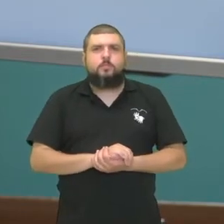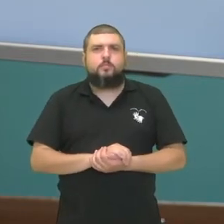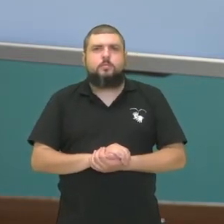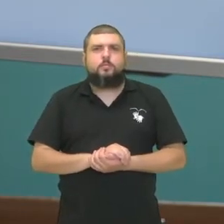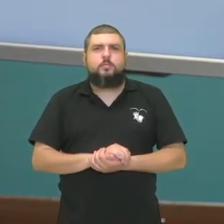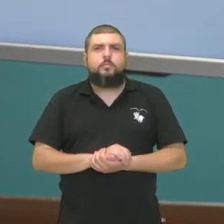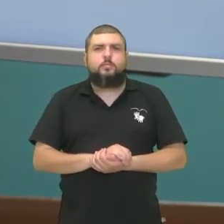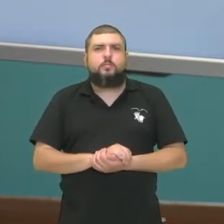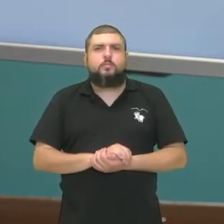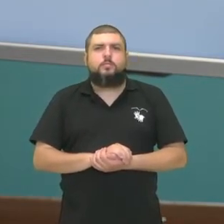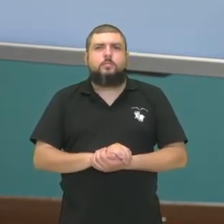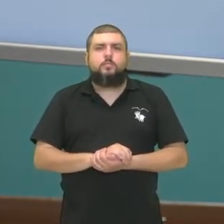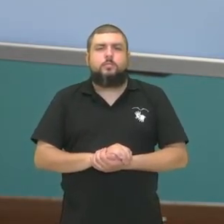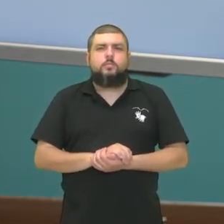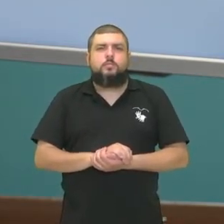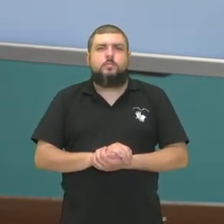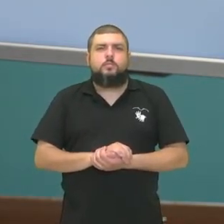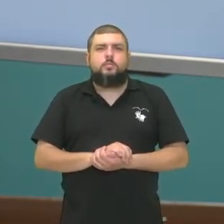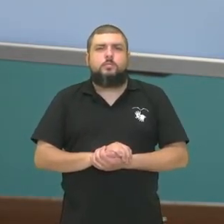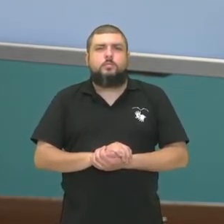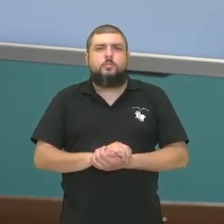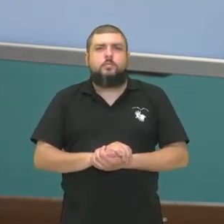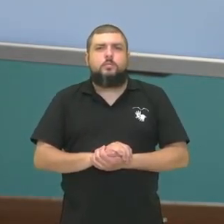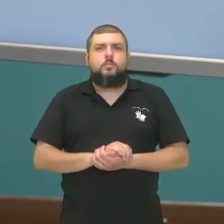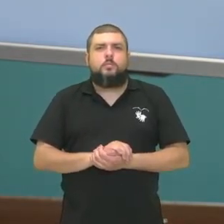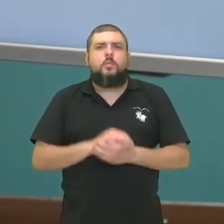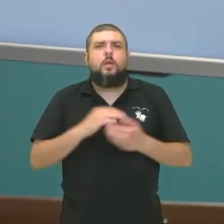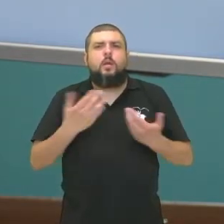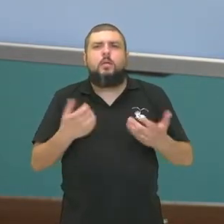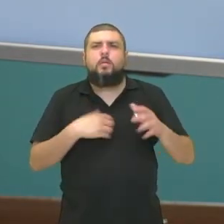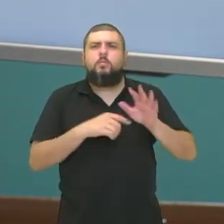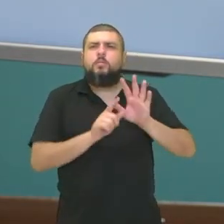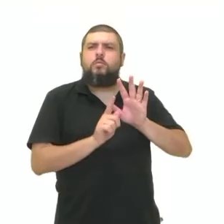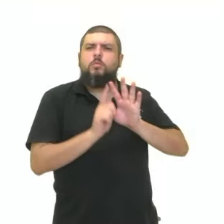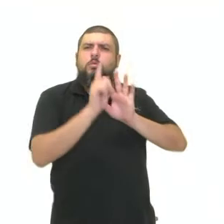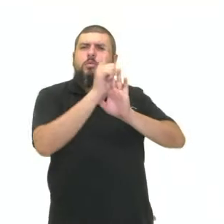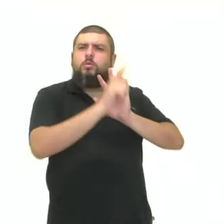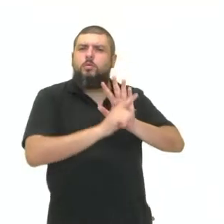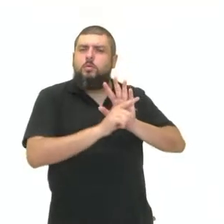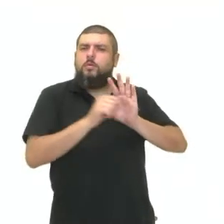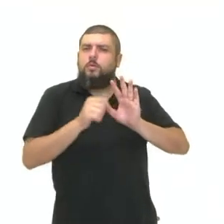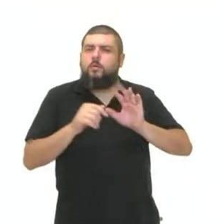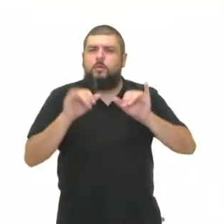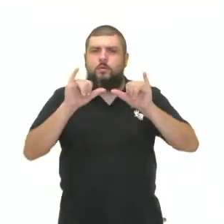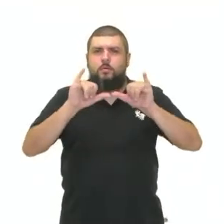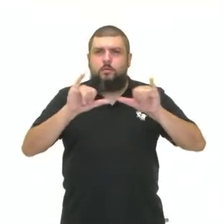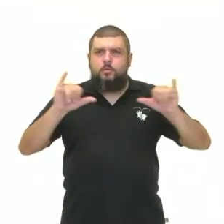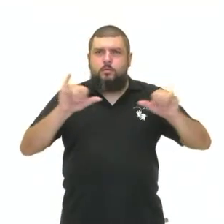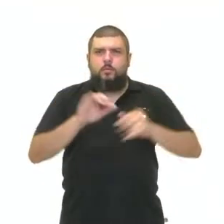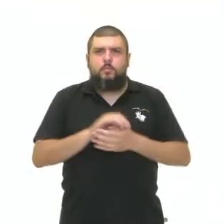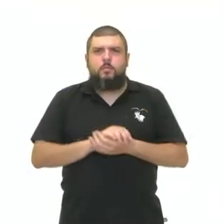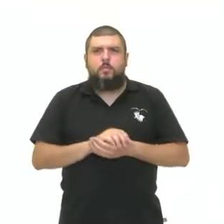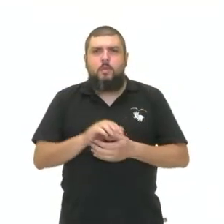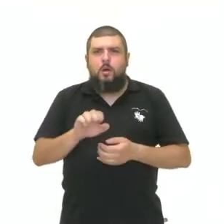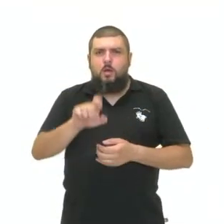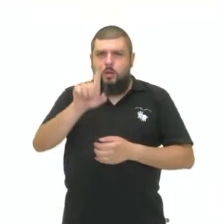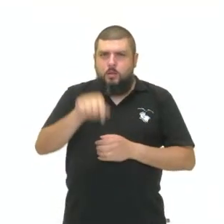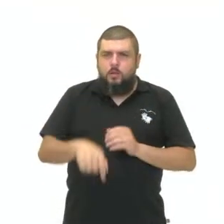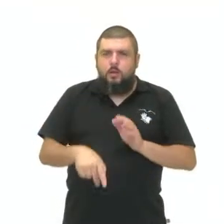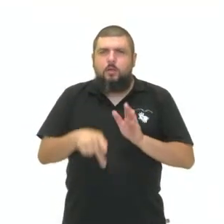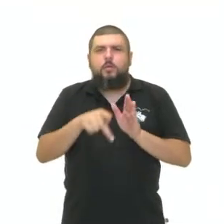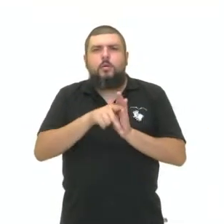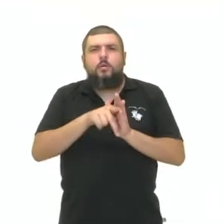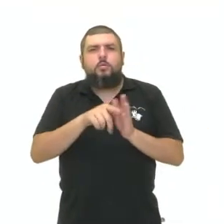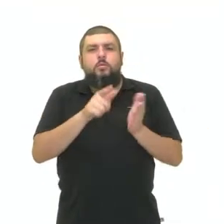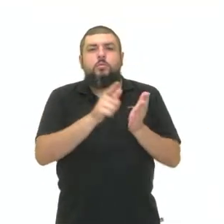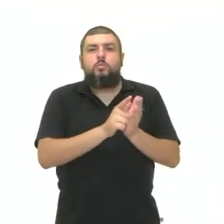Temos uma definição. O que é? Que gênero é esse notícia? É um gênero jornalístico que tem por finalidade